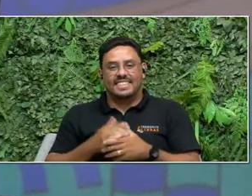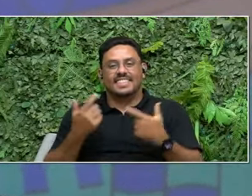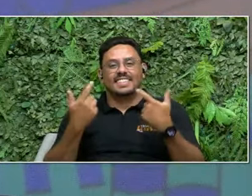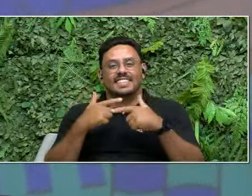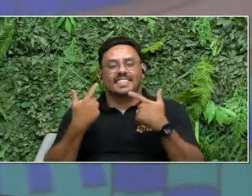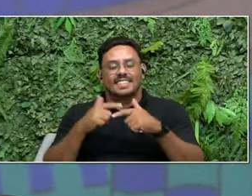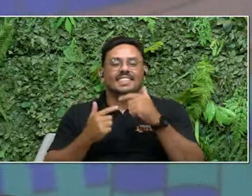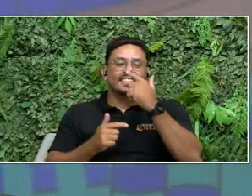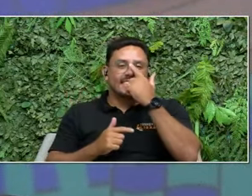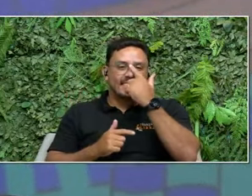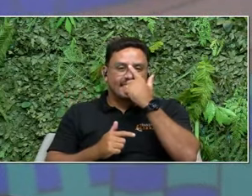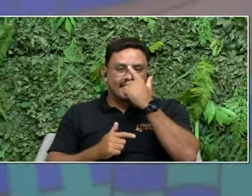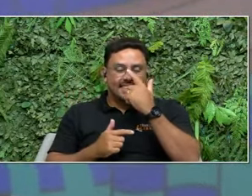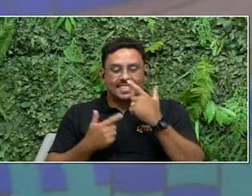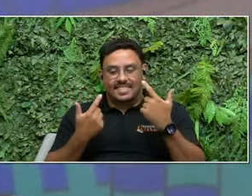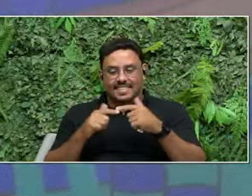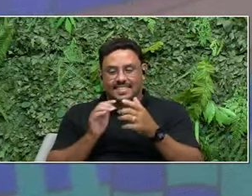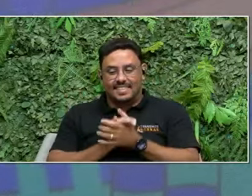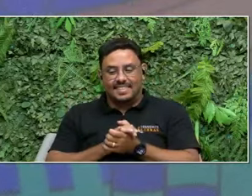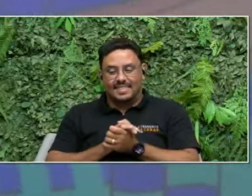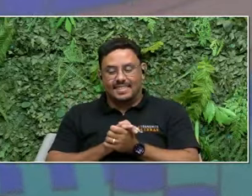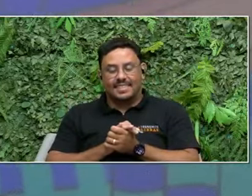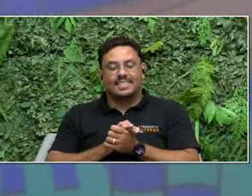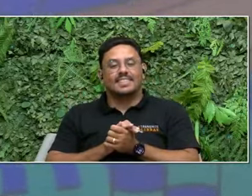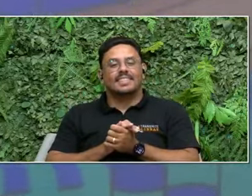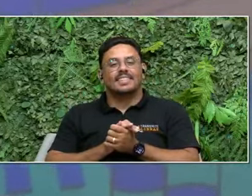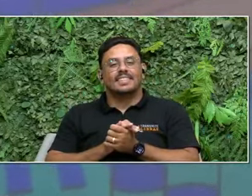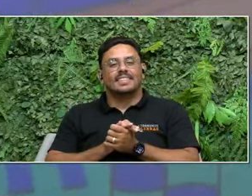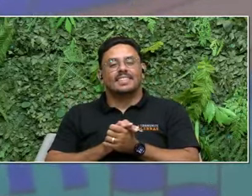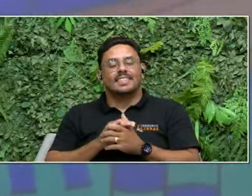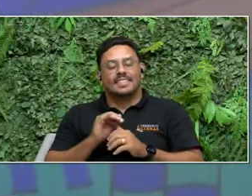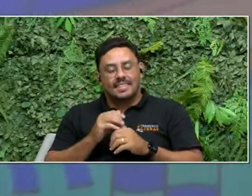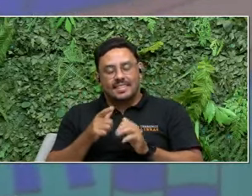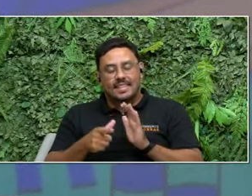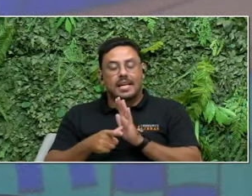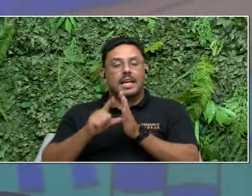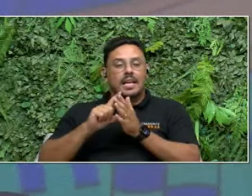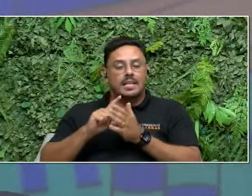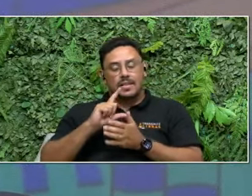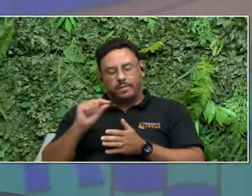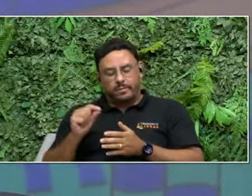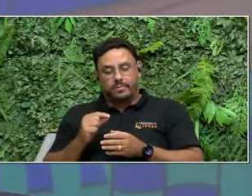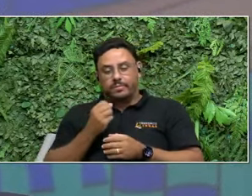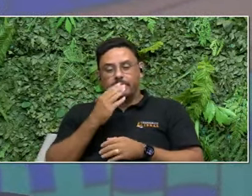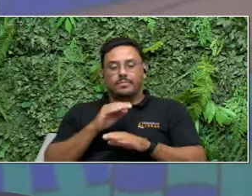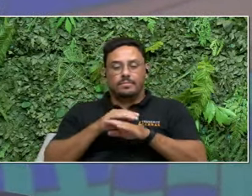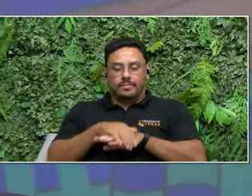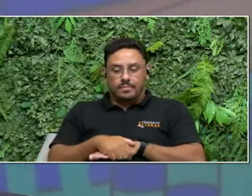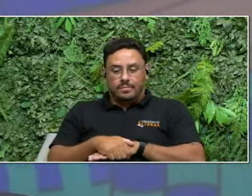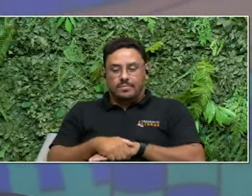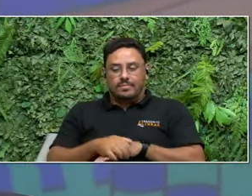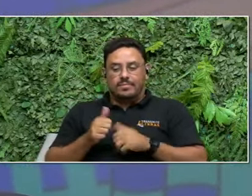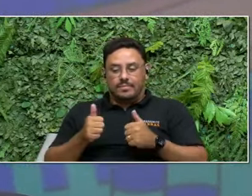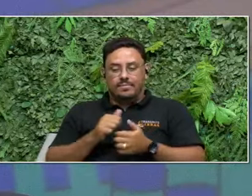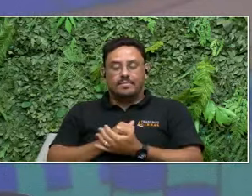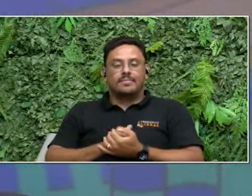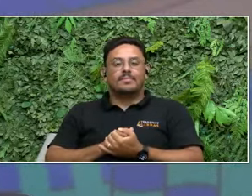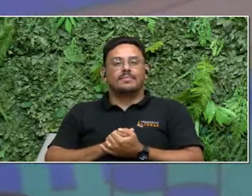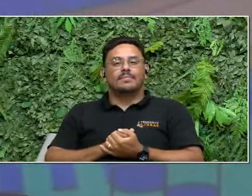viu zoeira né var Ô Bob só antes de ir embora boa noite para você tá Tá você